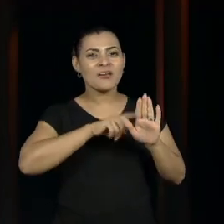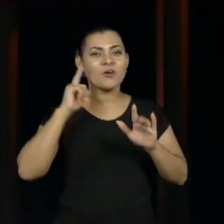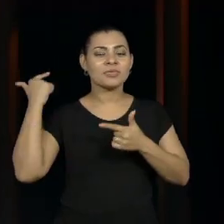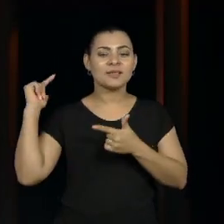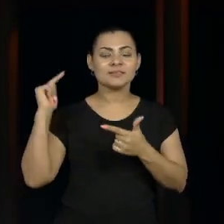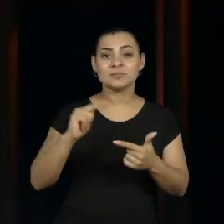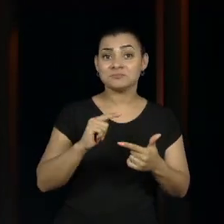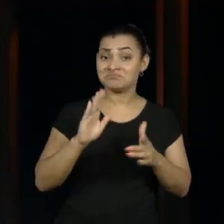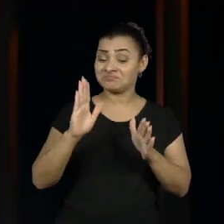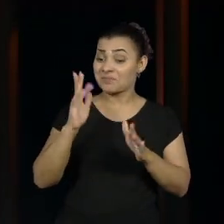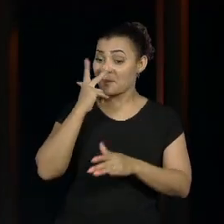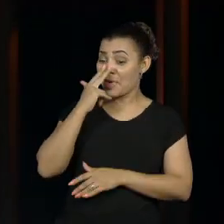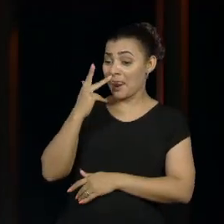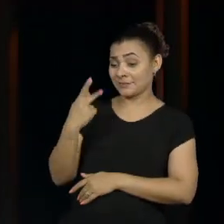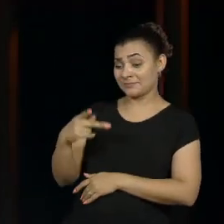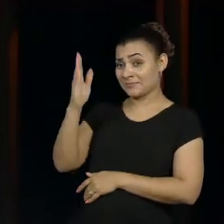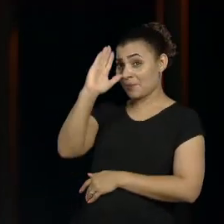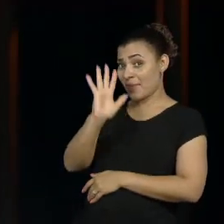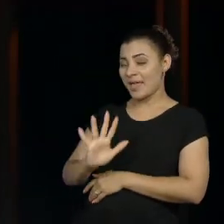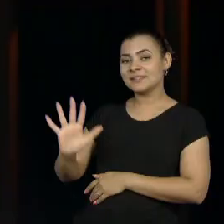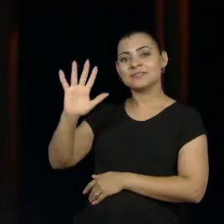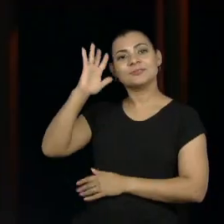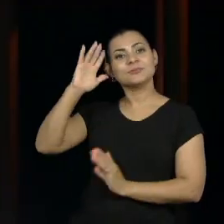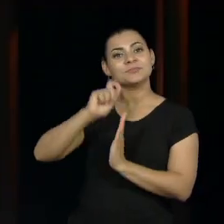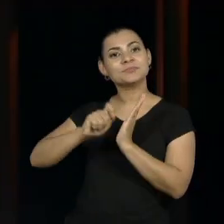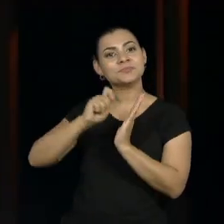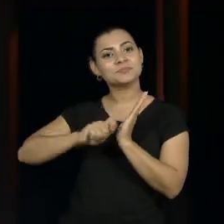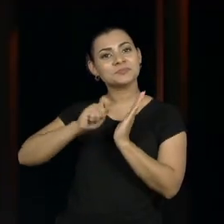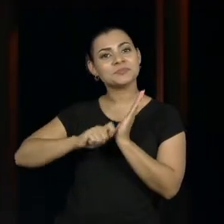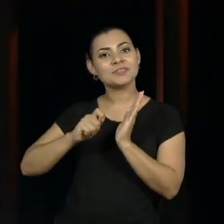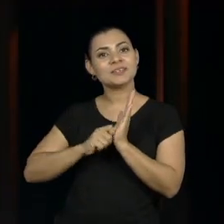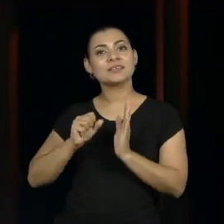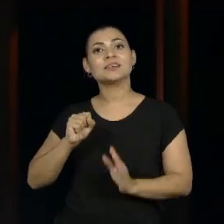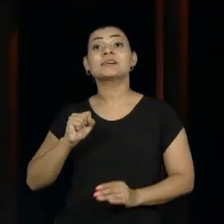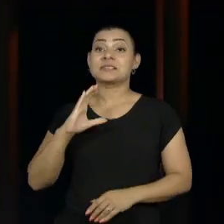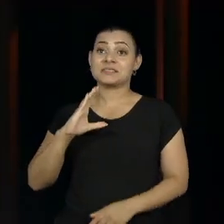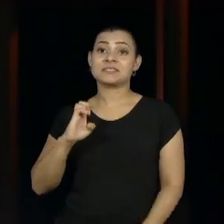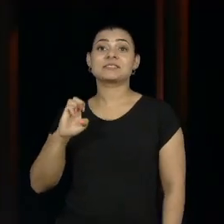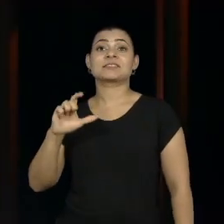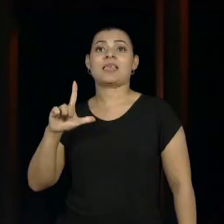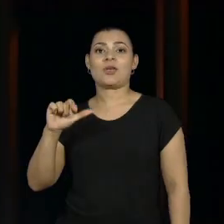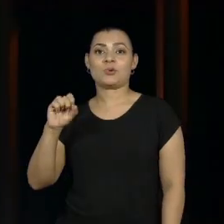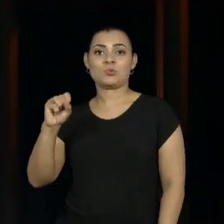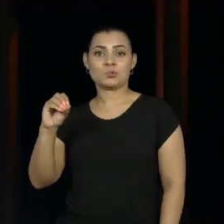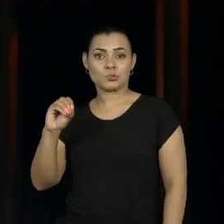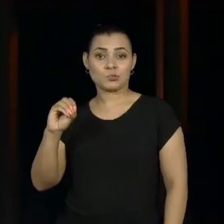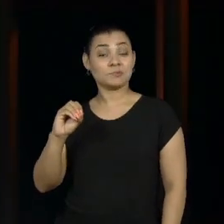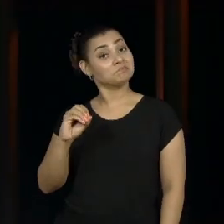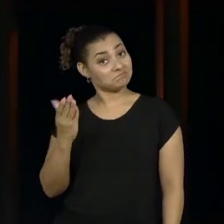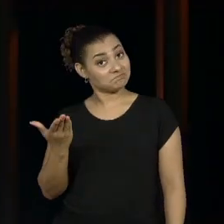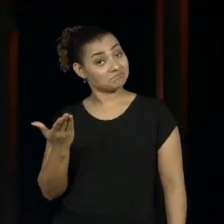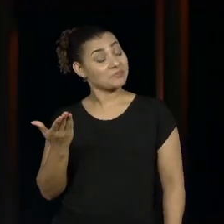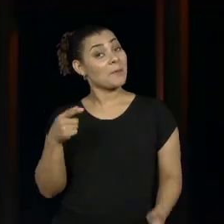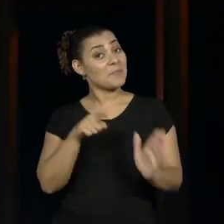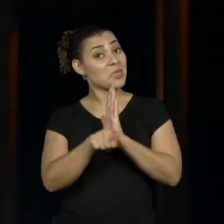versos de a cara do Brasil do compositor e arranjador Celso viáfora são cheios de perguntas assim a